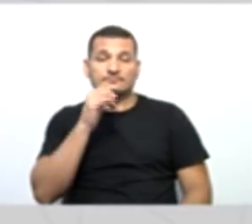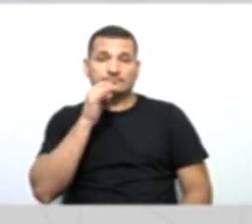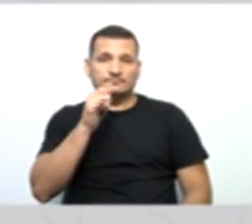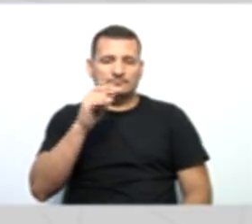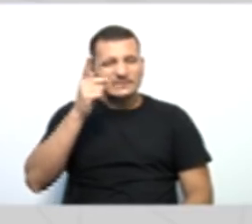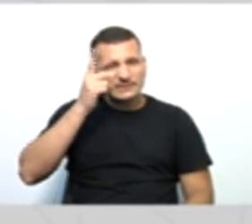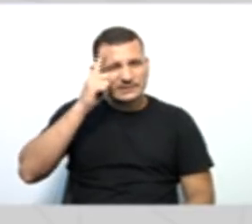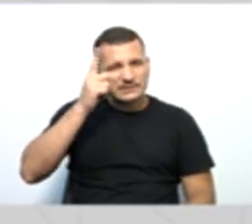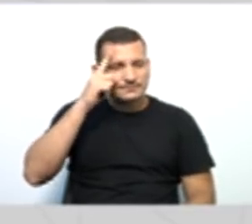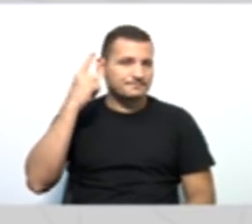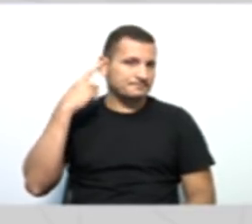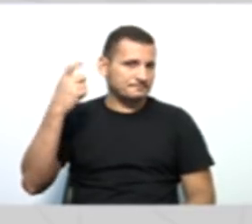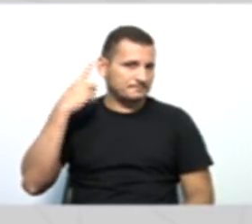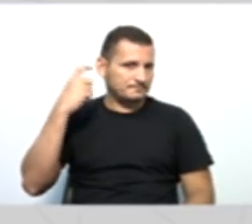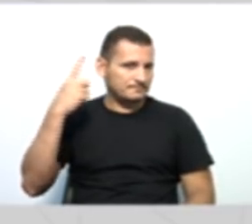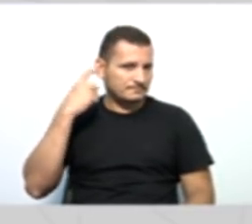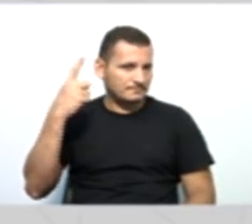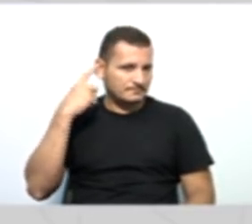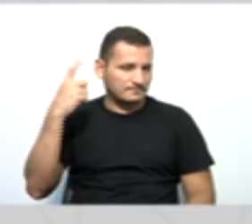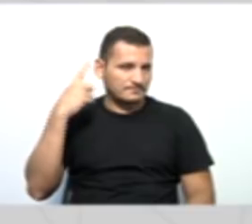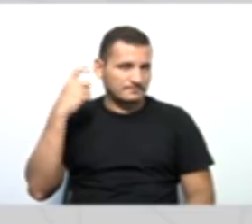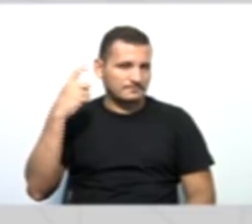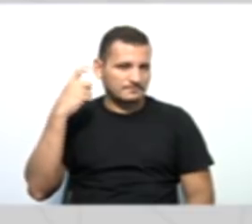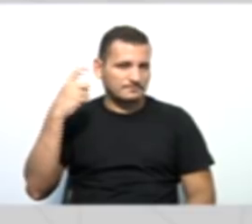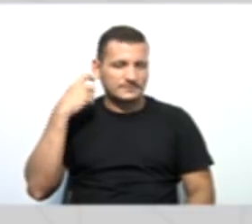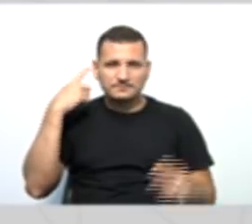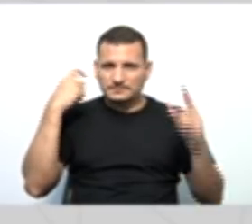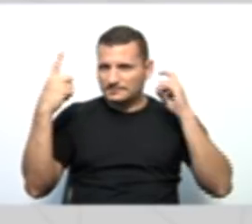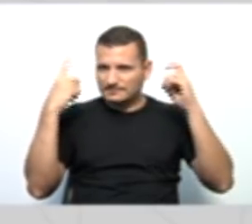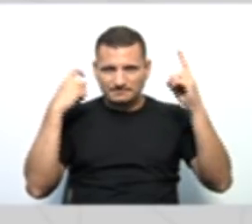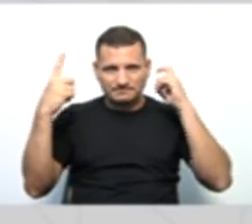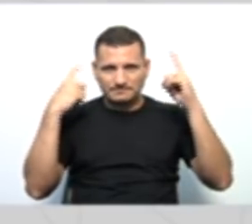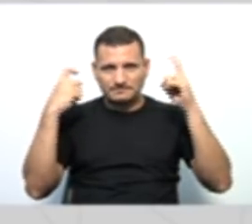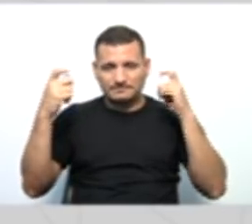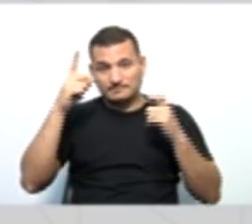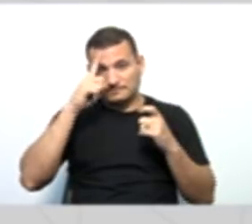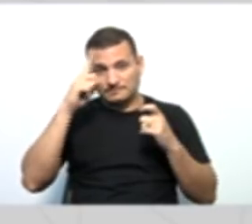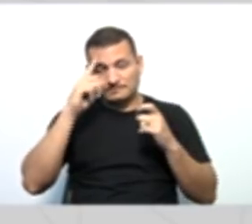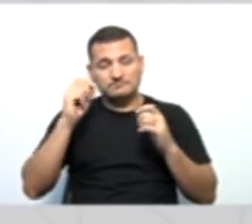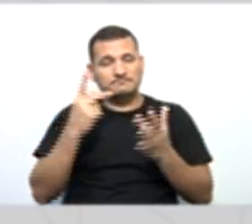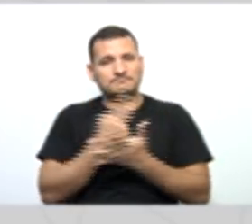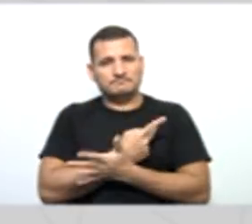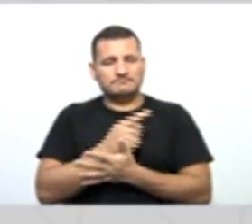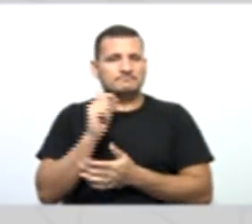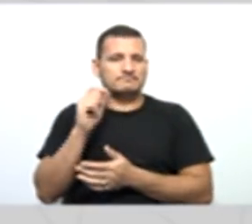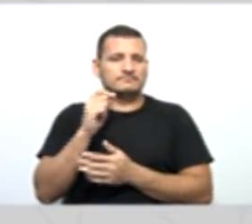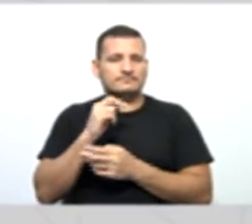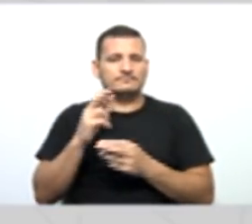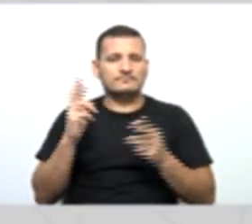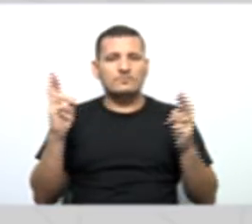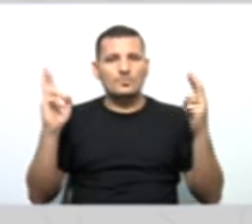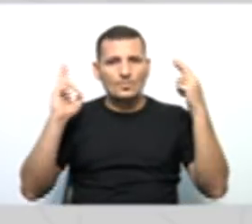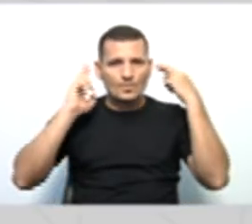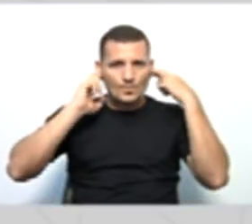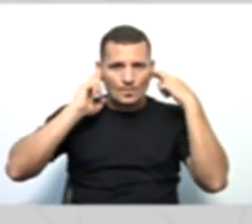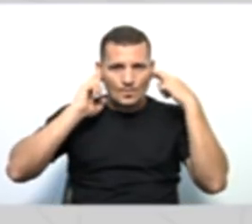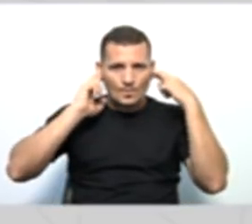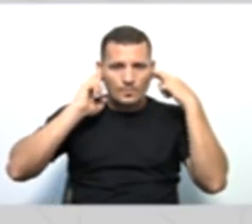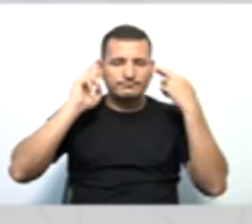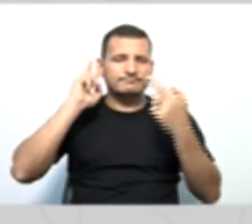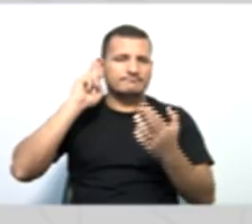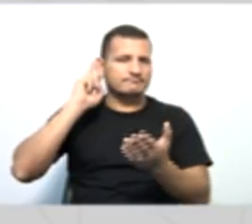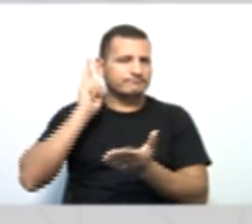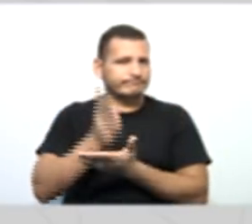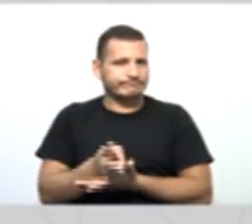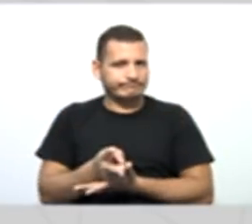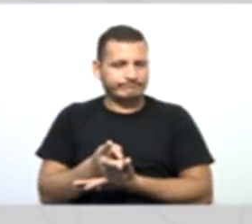exposição contínua ao ruído resultará em perda auditiva permanente, que